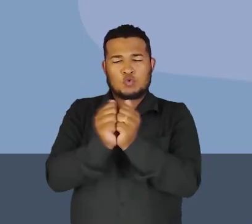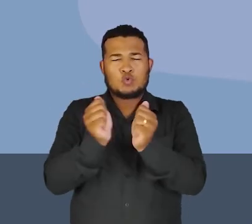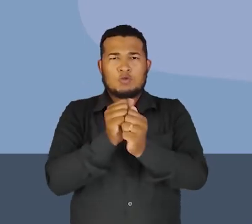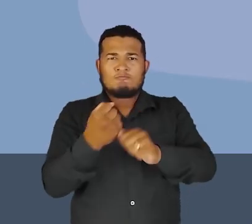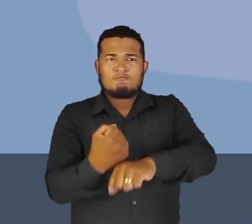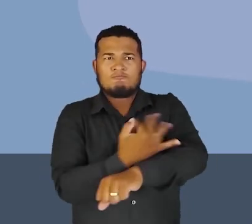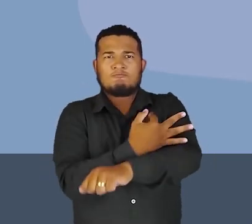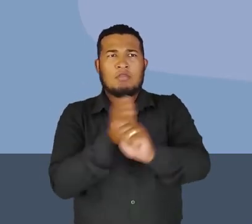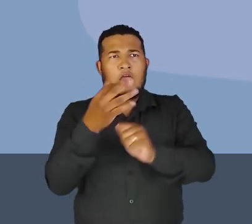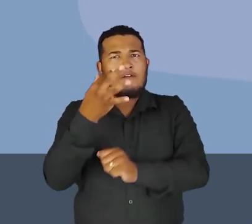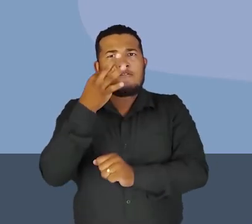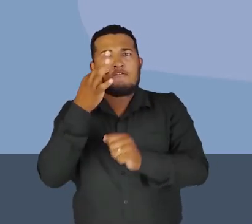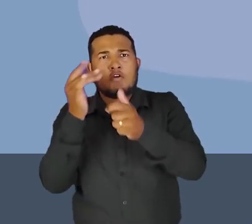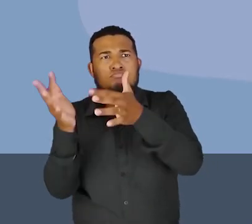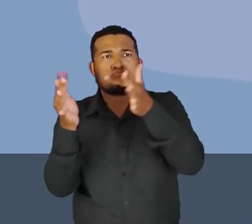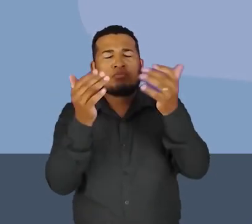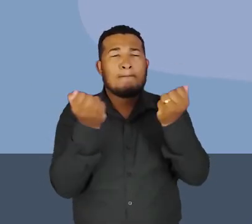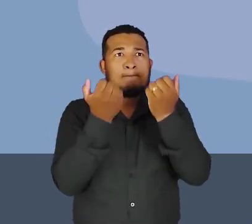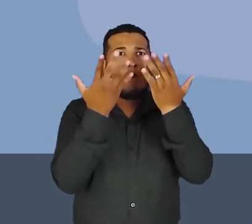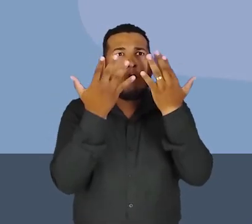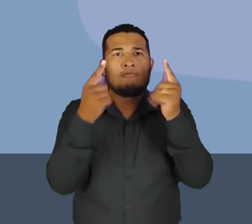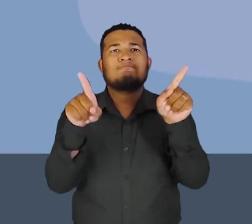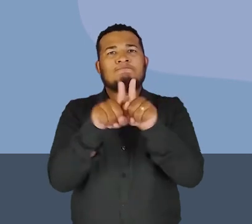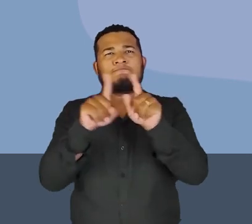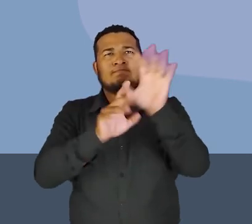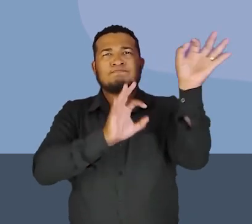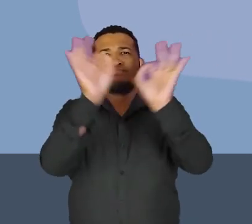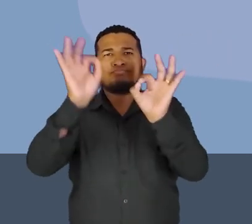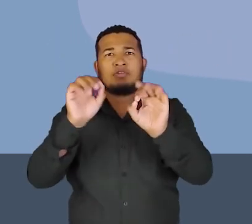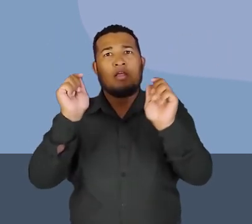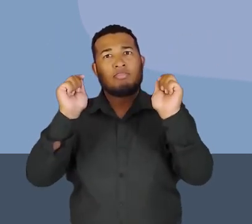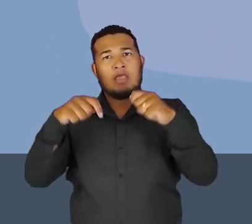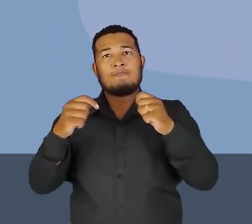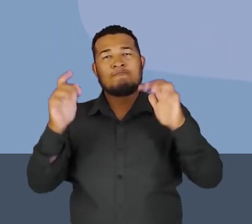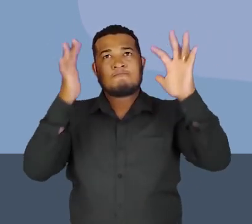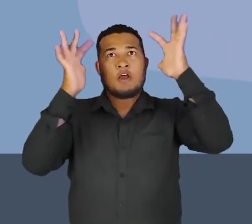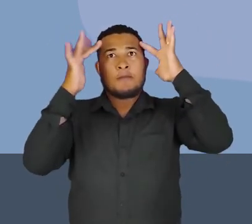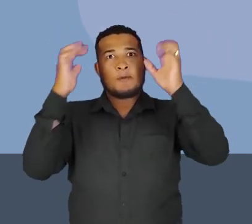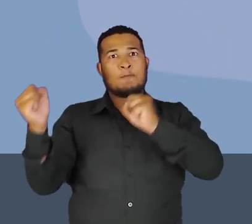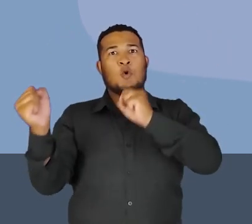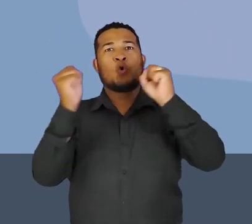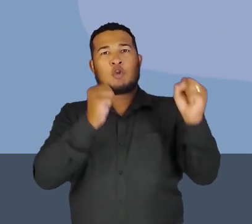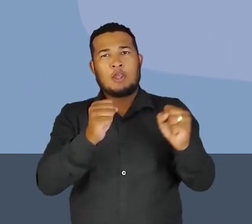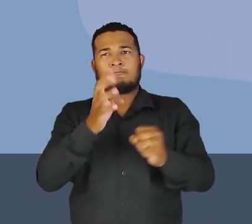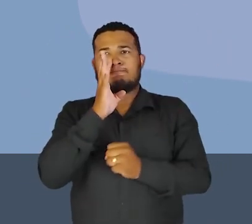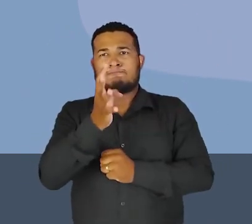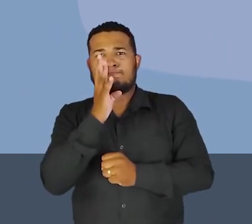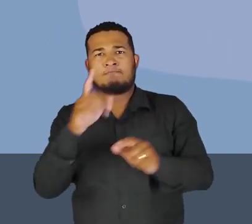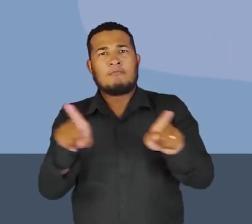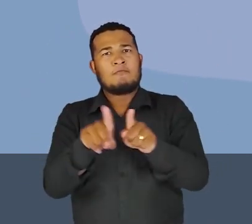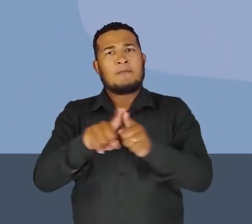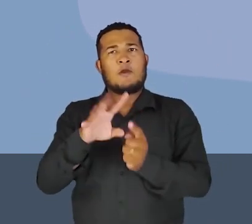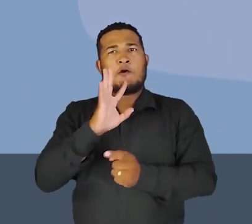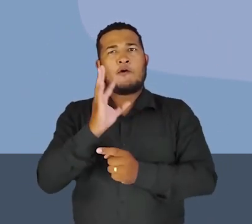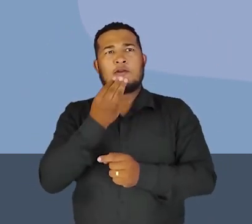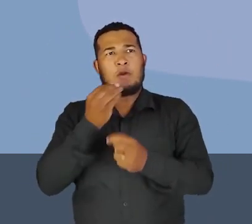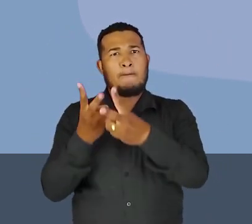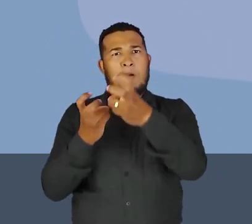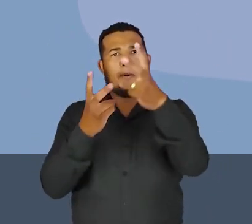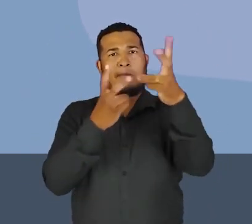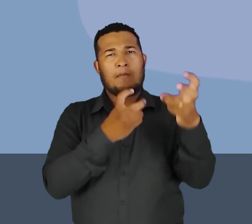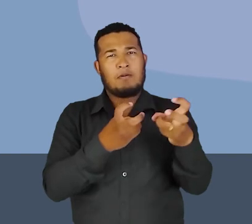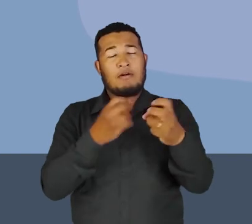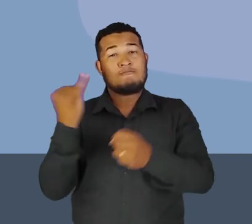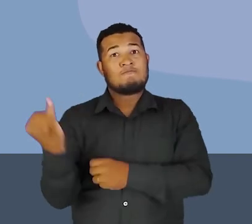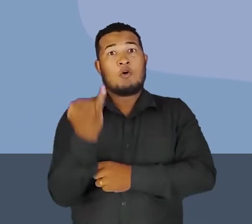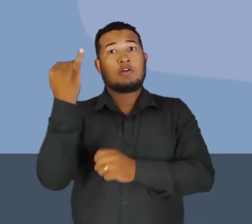a contemplação, as relações estéticas, também é um poderoso campo para o pensamento, a crítica e a produção do conhecimento de mundo. É fundamental